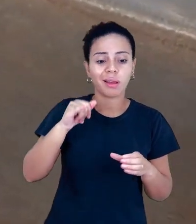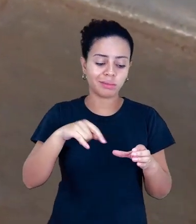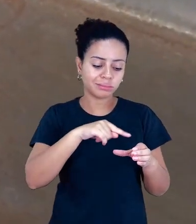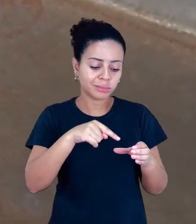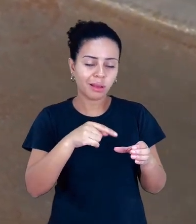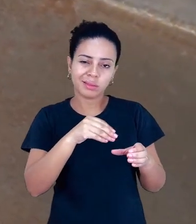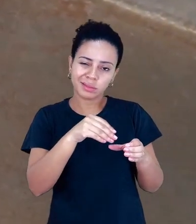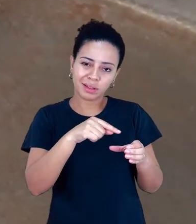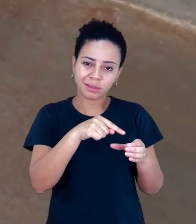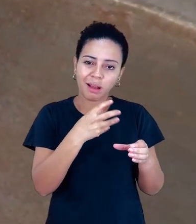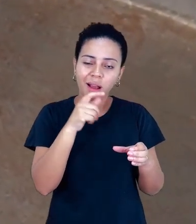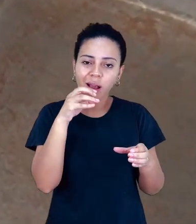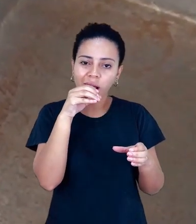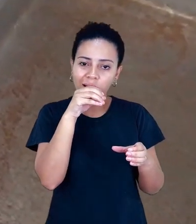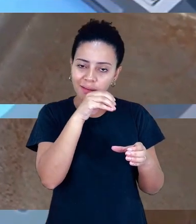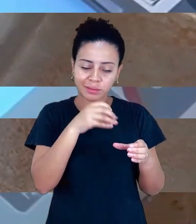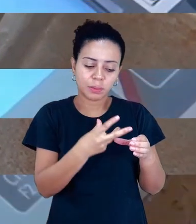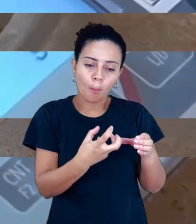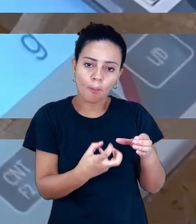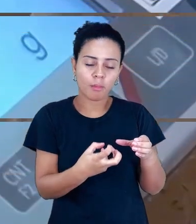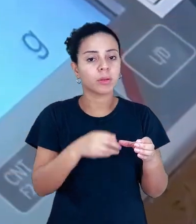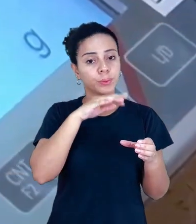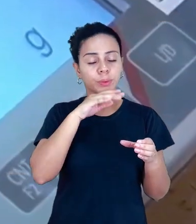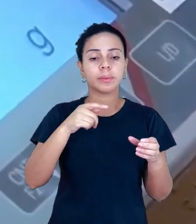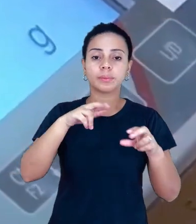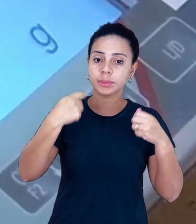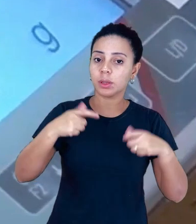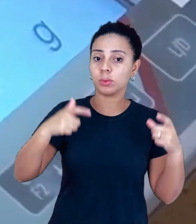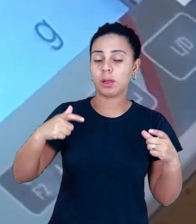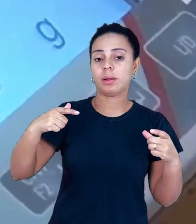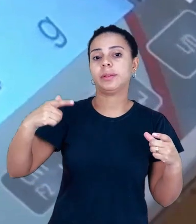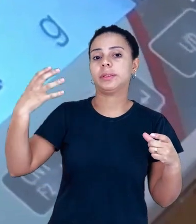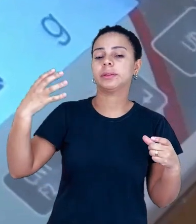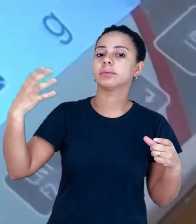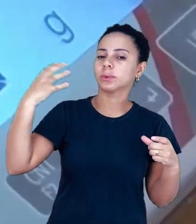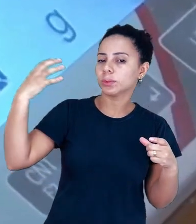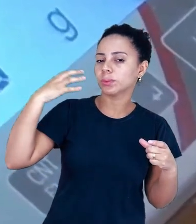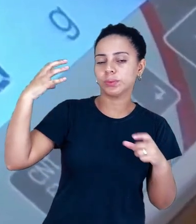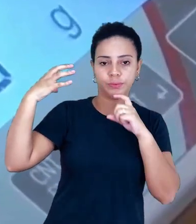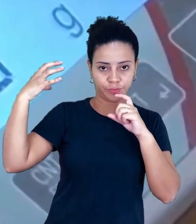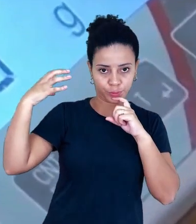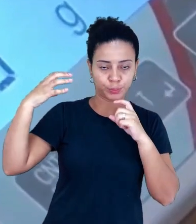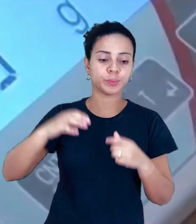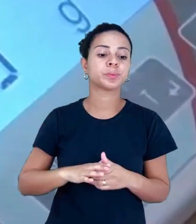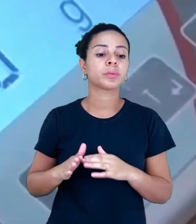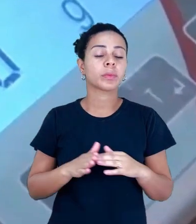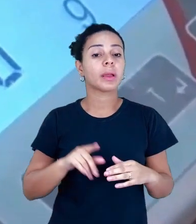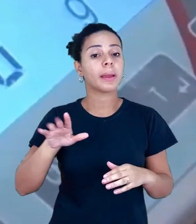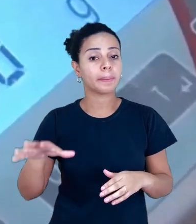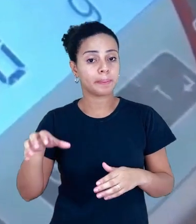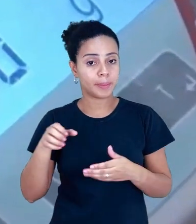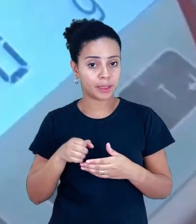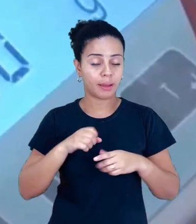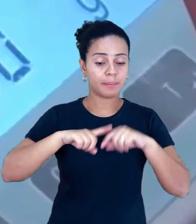evaporação, preferencialmente em recintos climatizados. Para a execução do ensaio, toma-se metade da quantidade